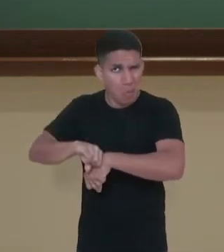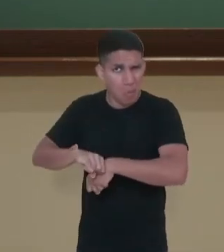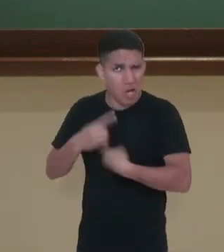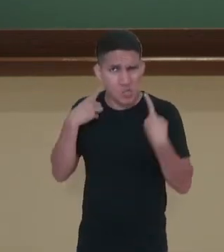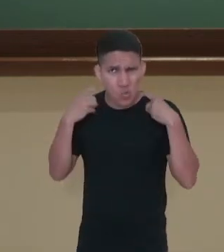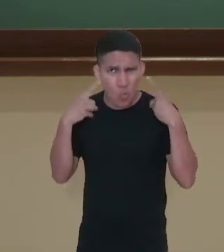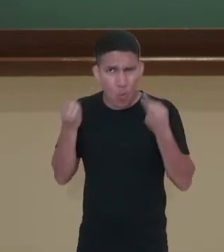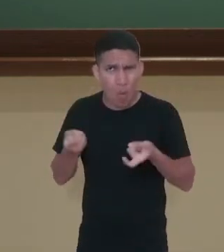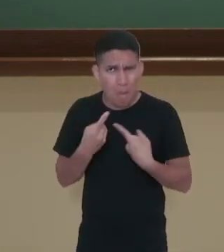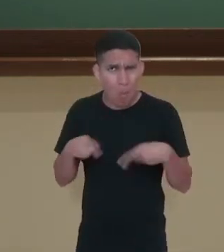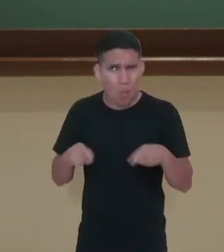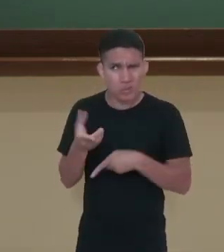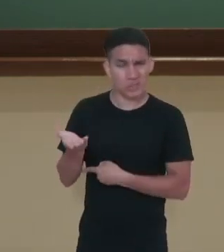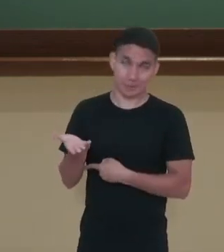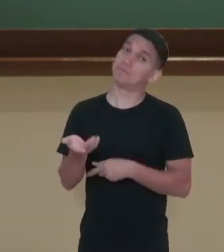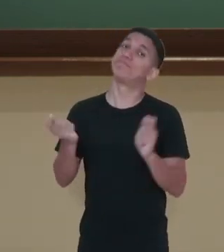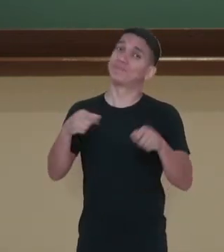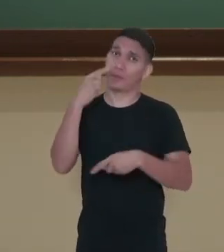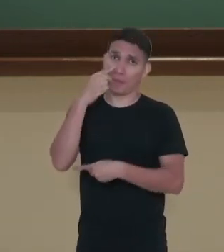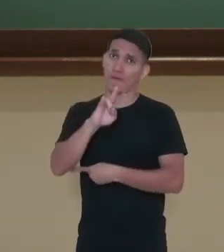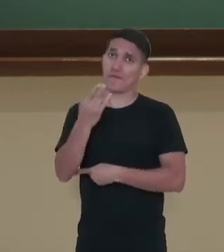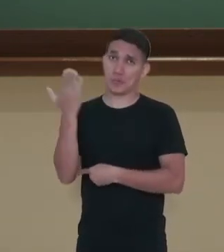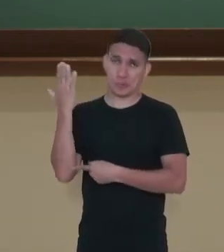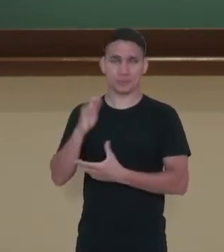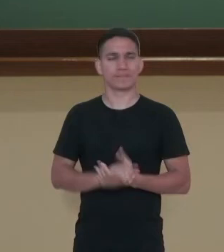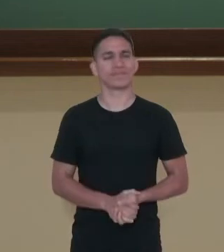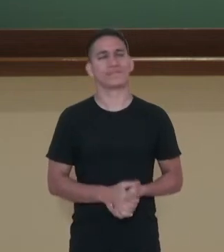Mas é possível e você acabou de perceber.